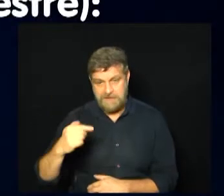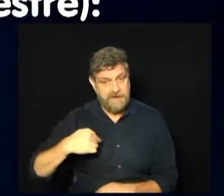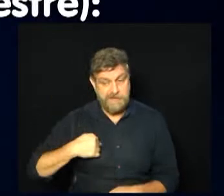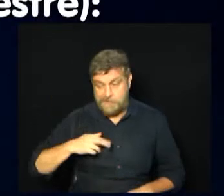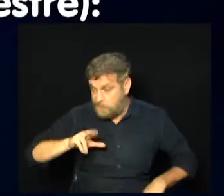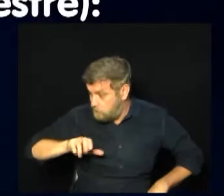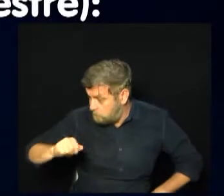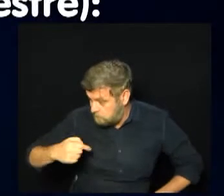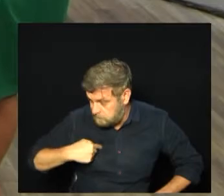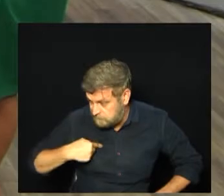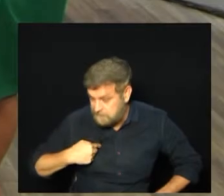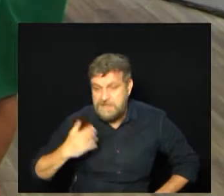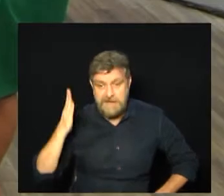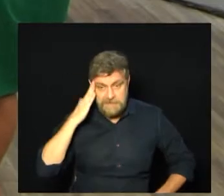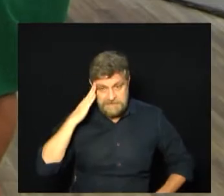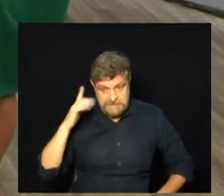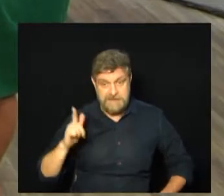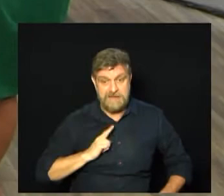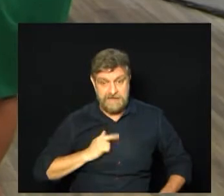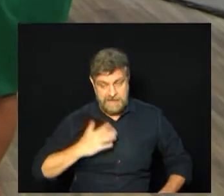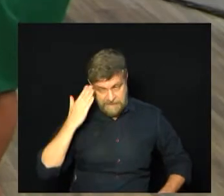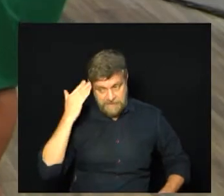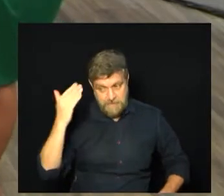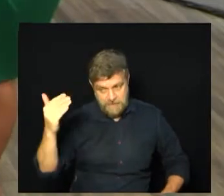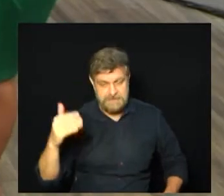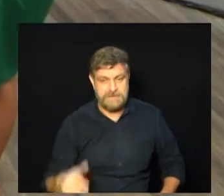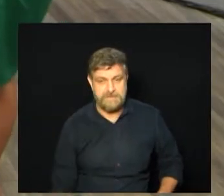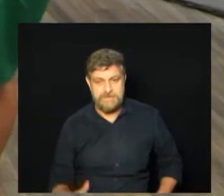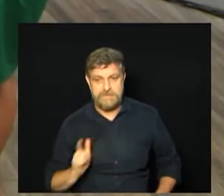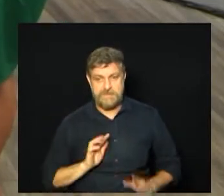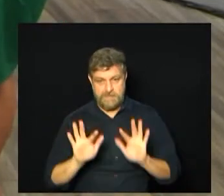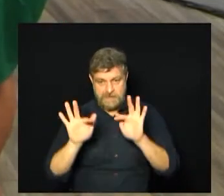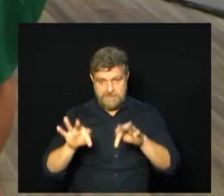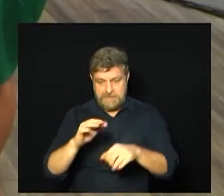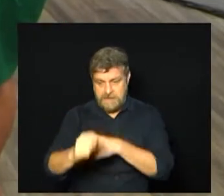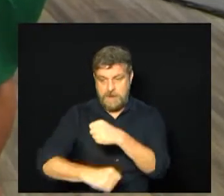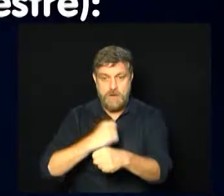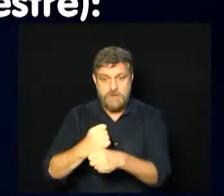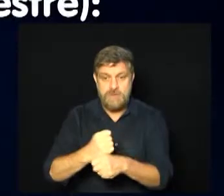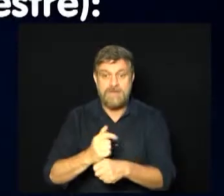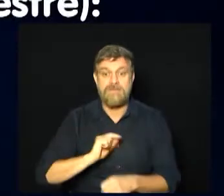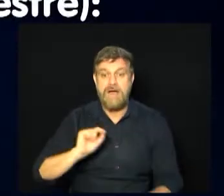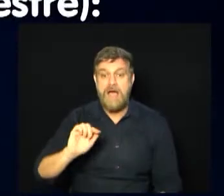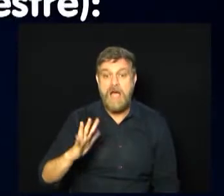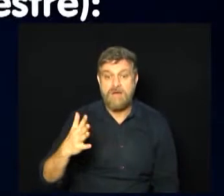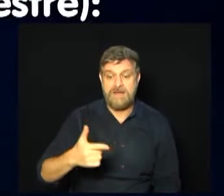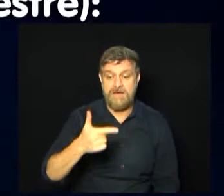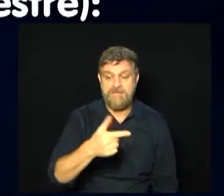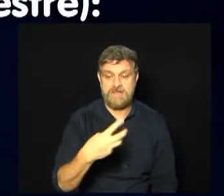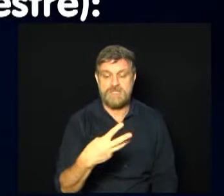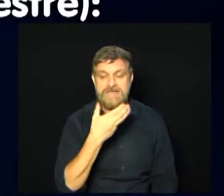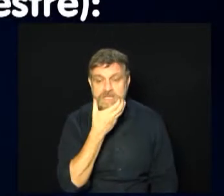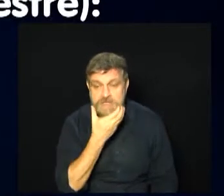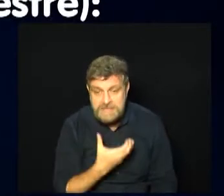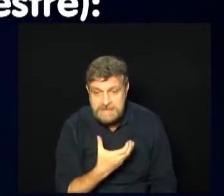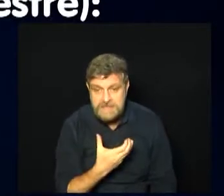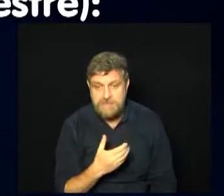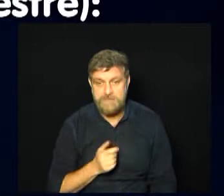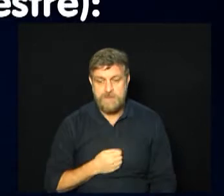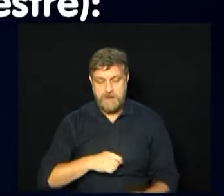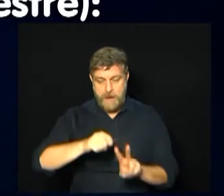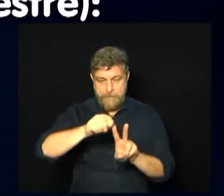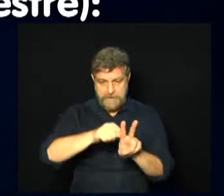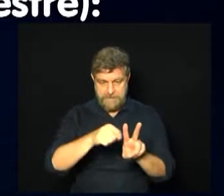tive, hein, Mirna Abreu? Mas eu sei que ela é bem famosa mesmo. E o encerramento do ano letivo, então, em 23 de dezembro. Por